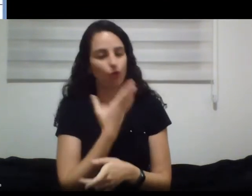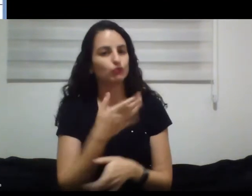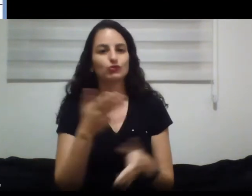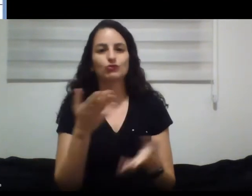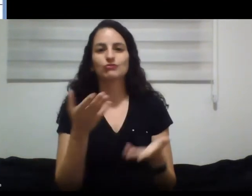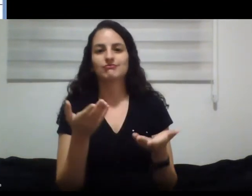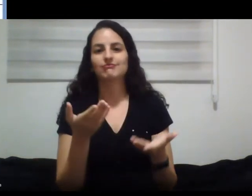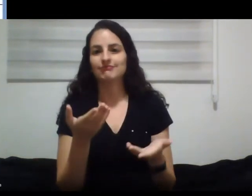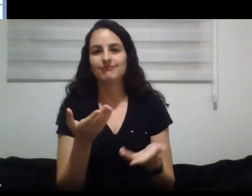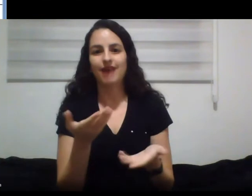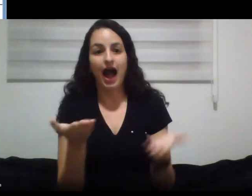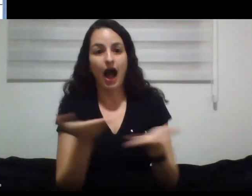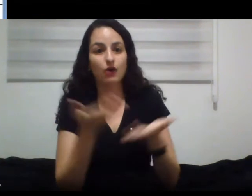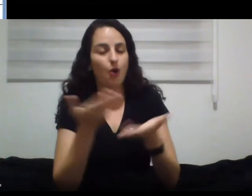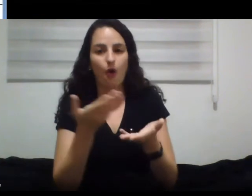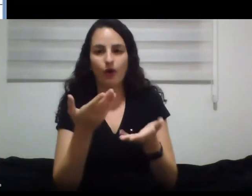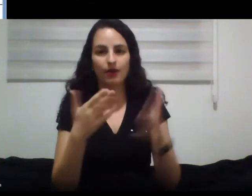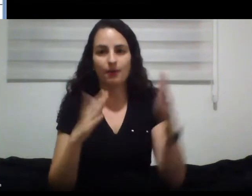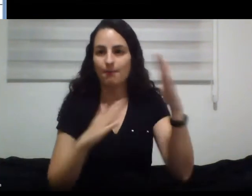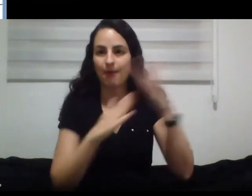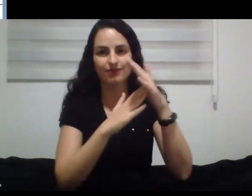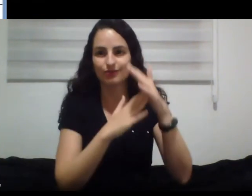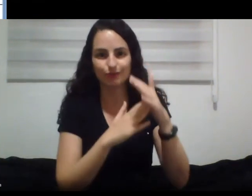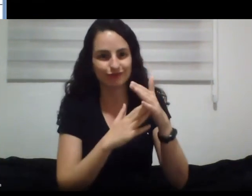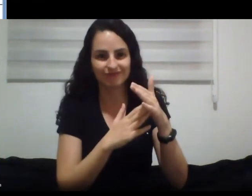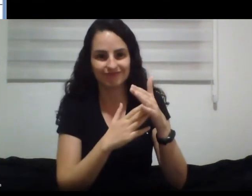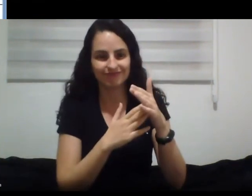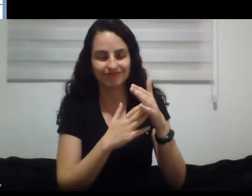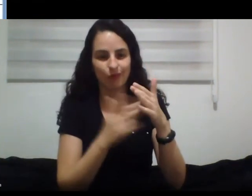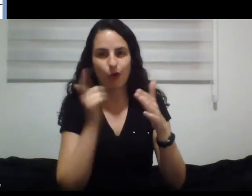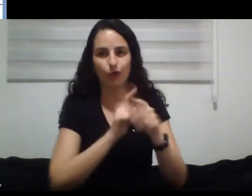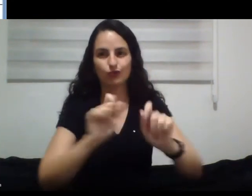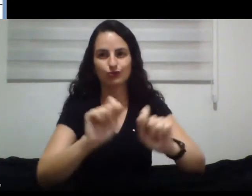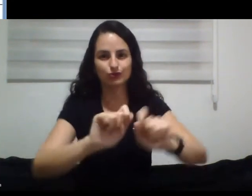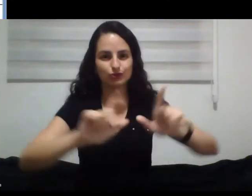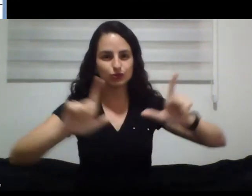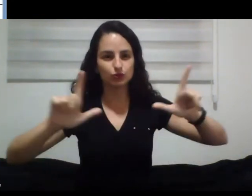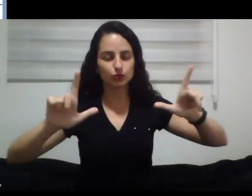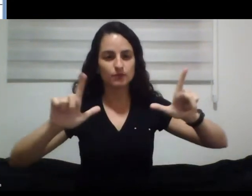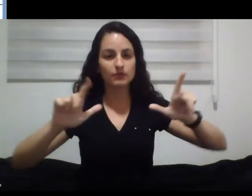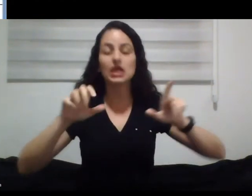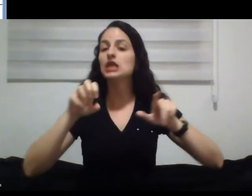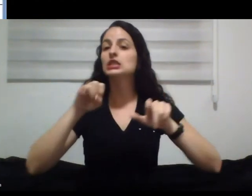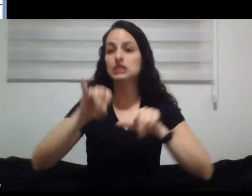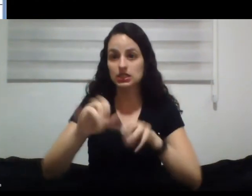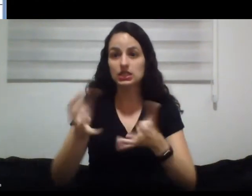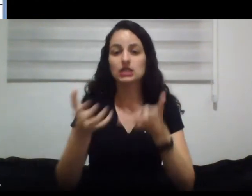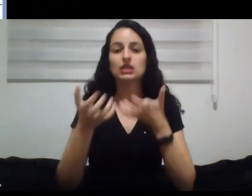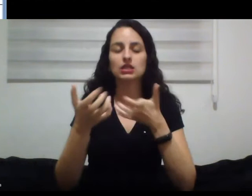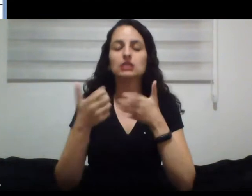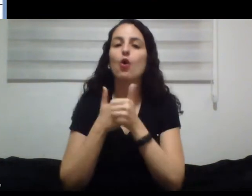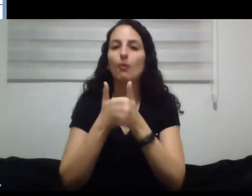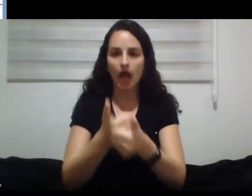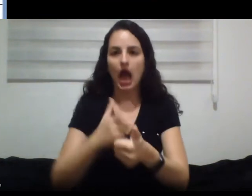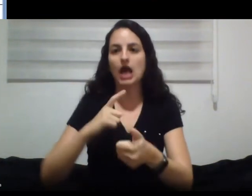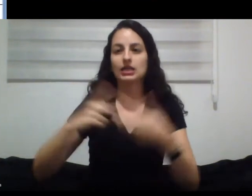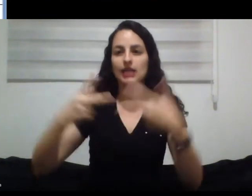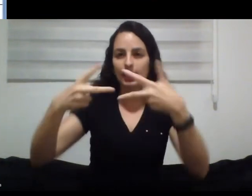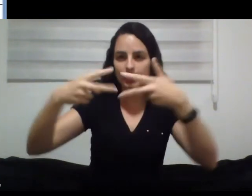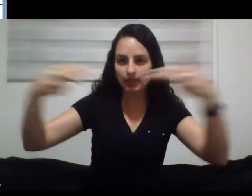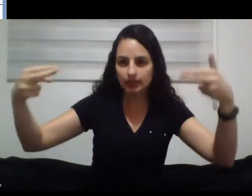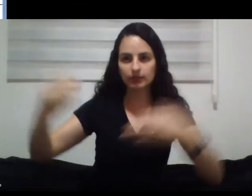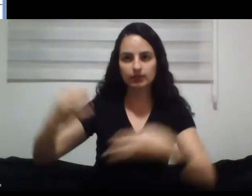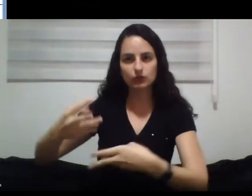Tem que passar o mouse, gente, viu? Percevejinho, fixa. Depois desfixa, viu? Senão... É um